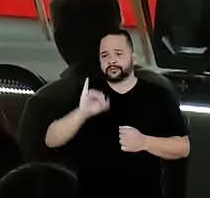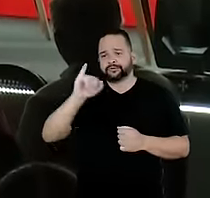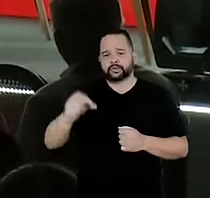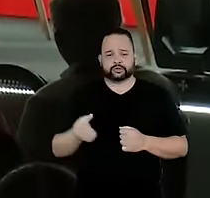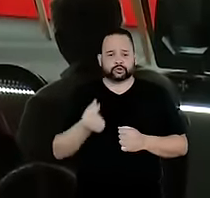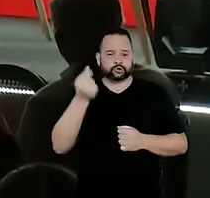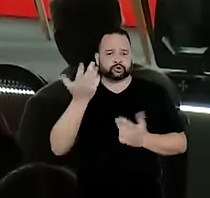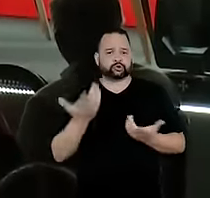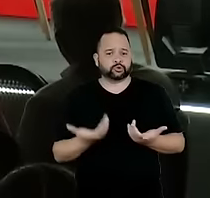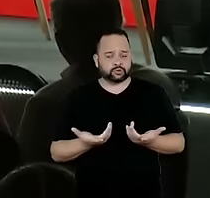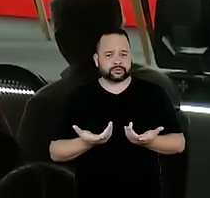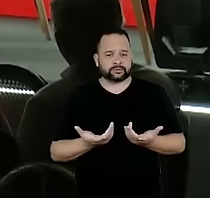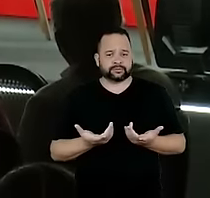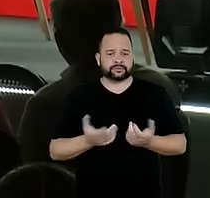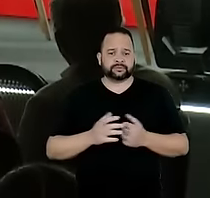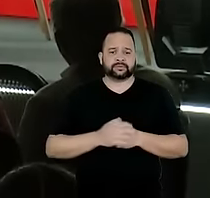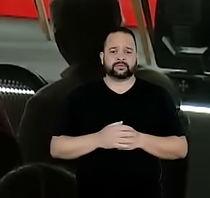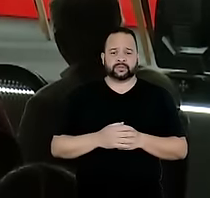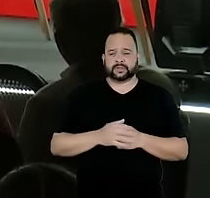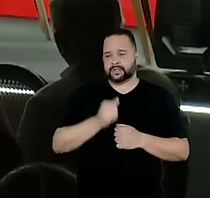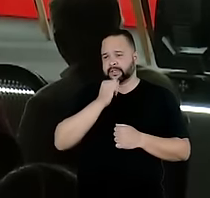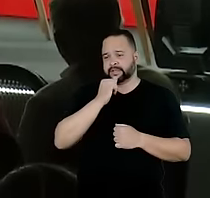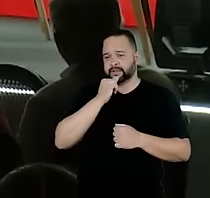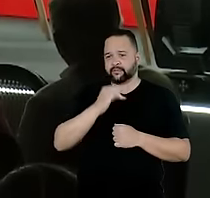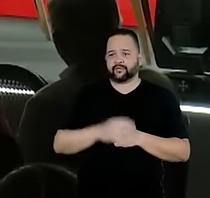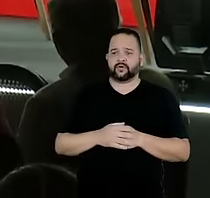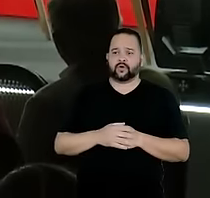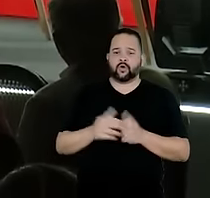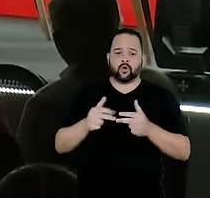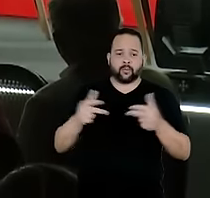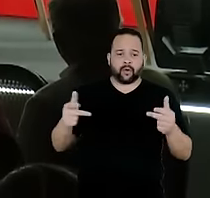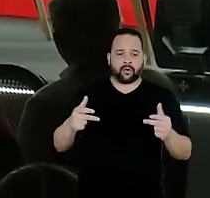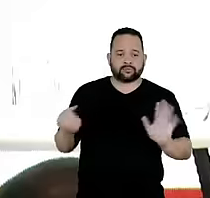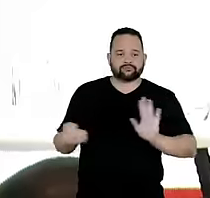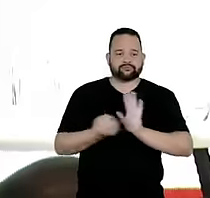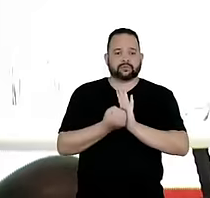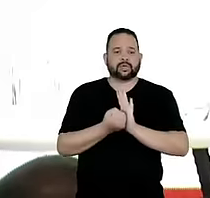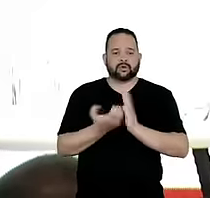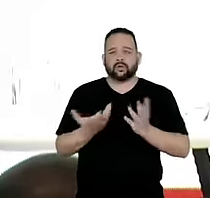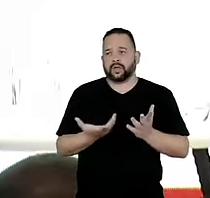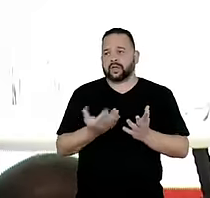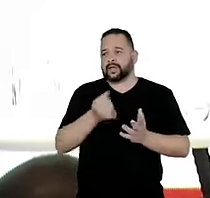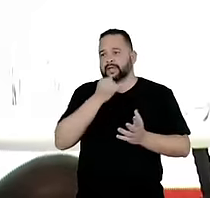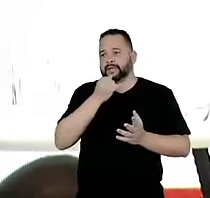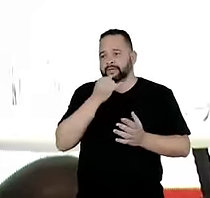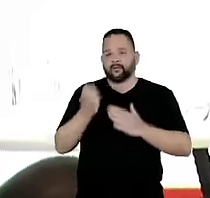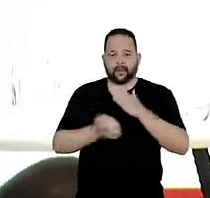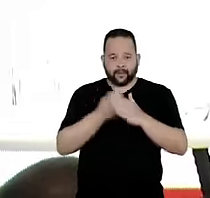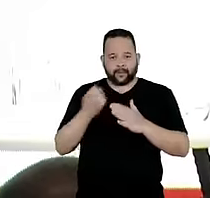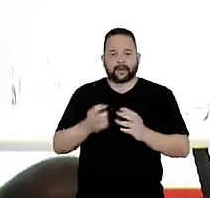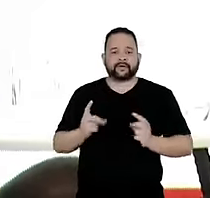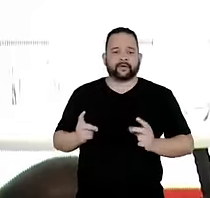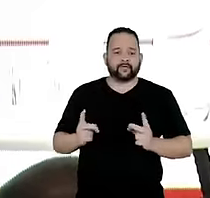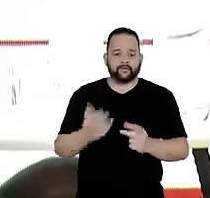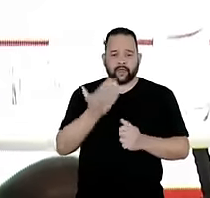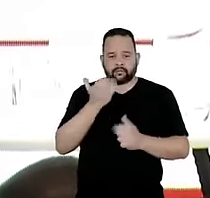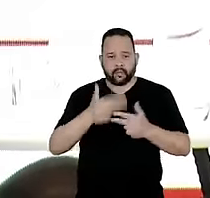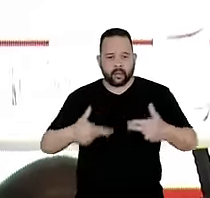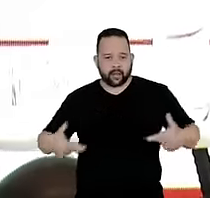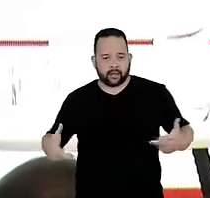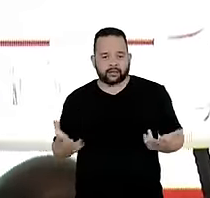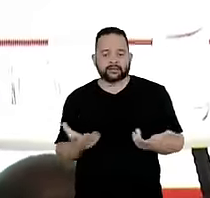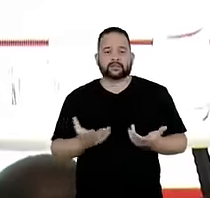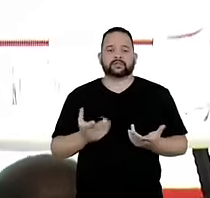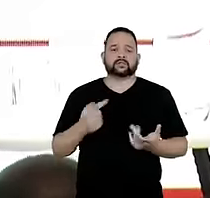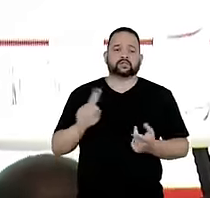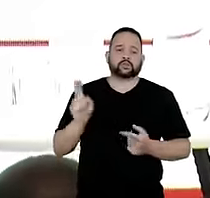de consumo então quando veio o evento que foi marcante algumas empresas de consumo no Brasil no primeiro trimestre a gente não pegou a gente não foi afetado Então acho que